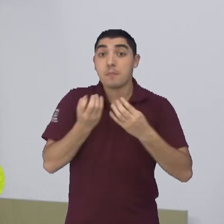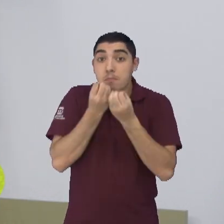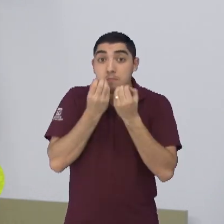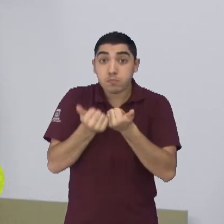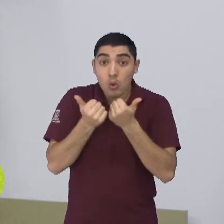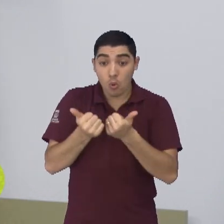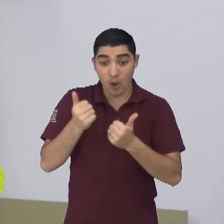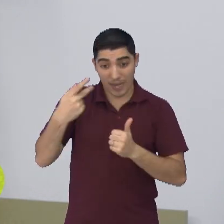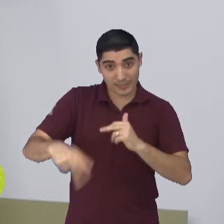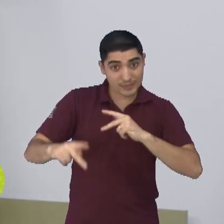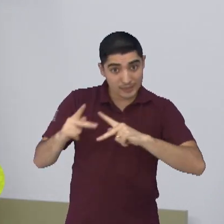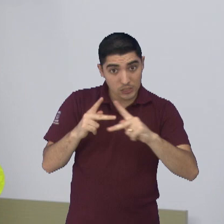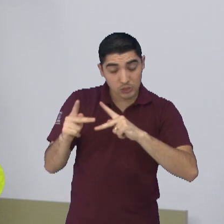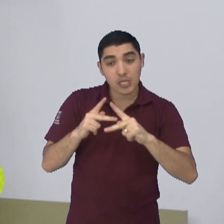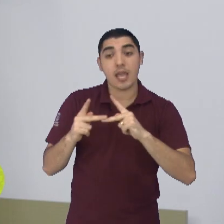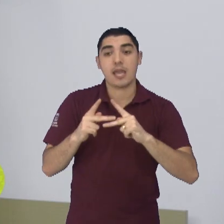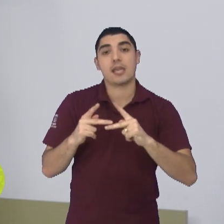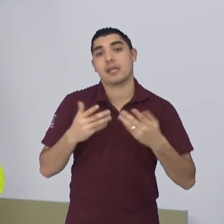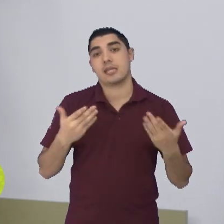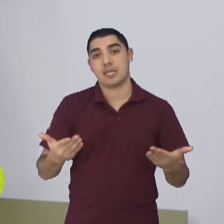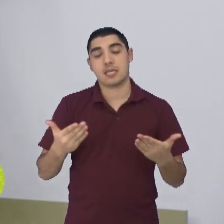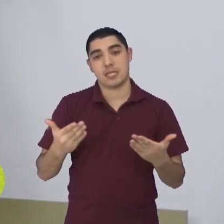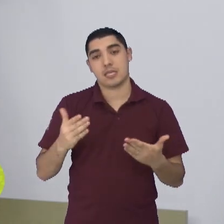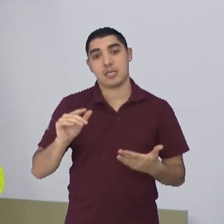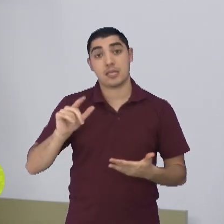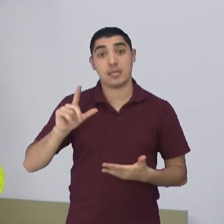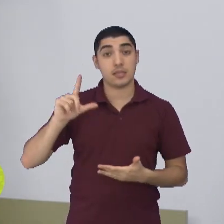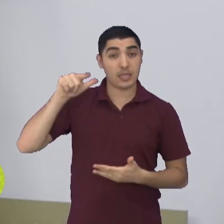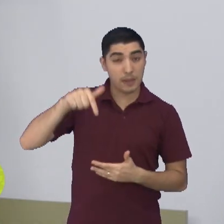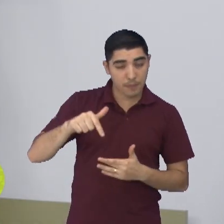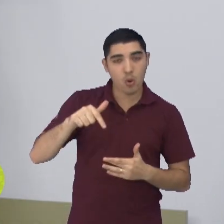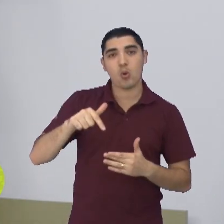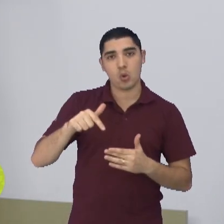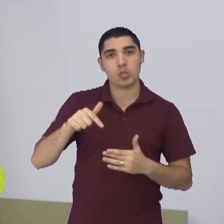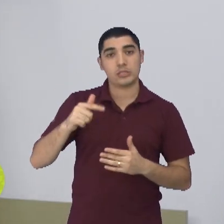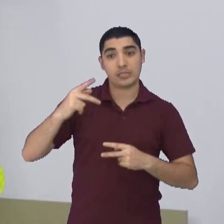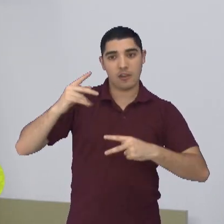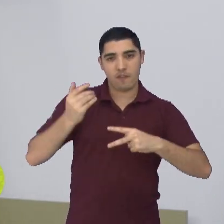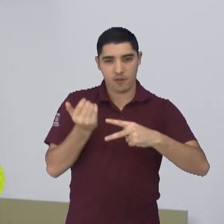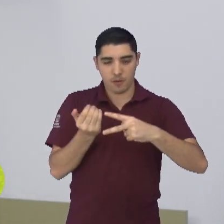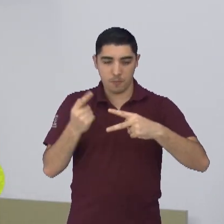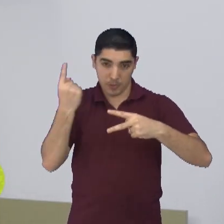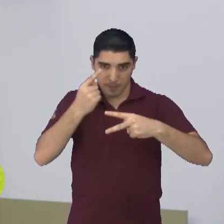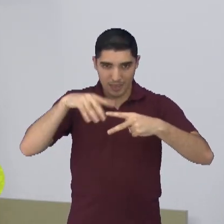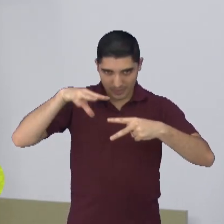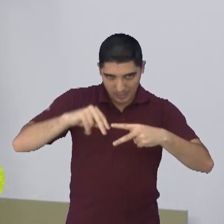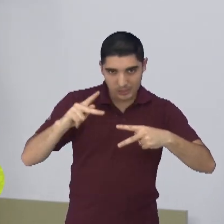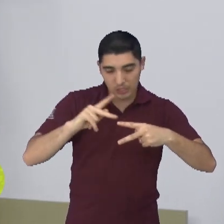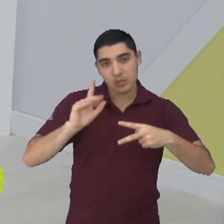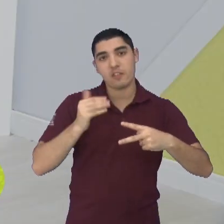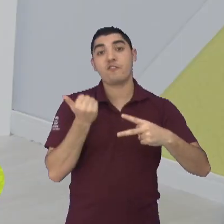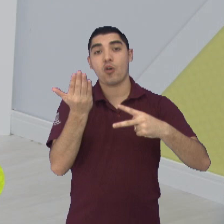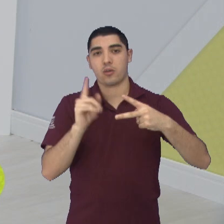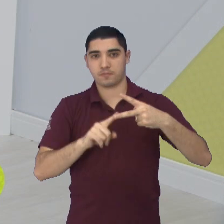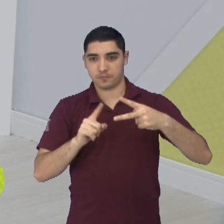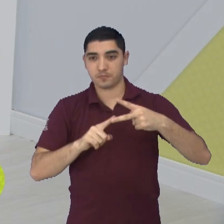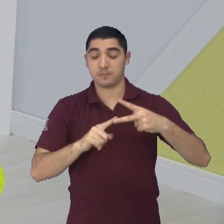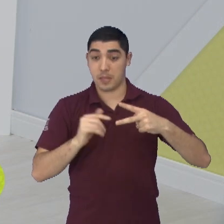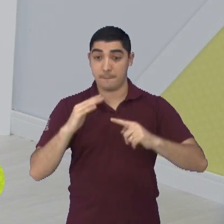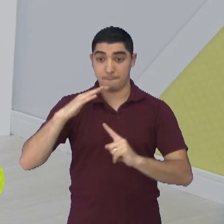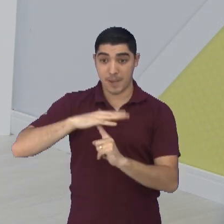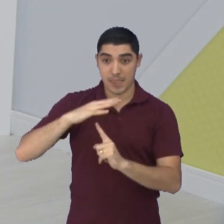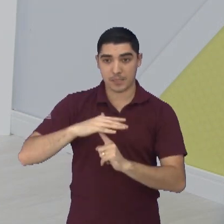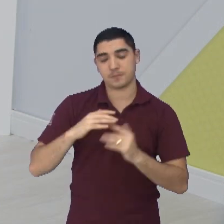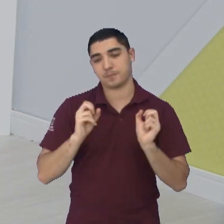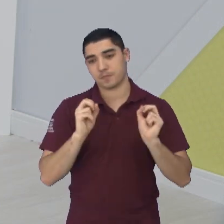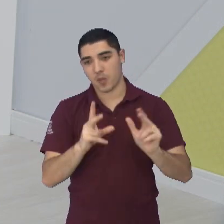aqui em São José dos Campos e levar numa partida mais tranquila para o Paraná. Muito bem. E olha só, Brunão,